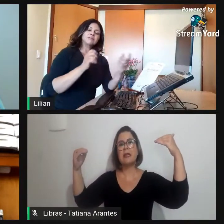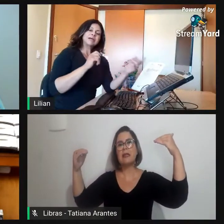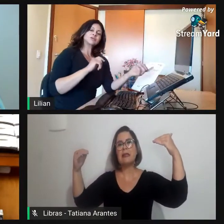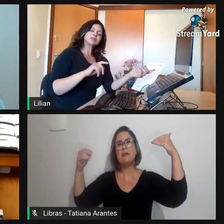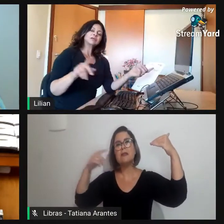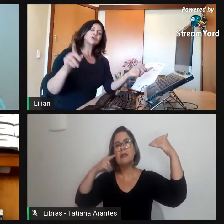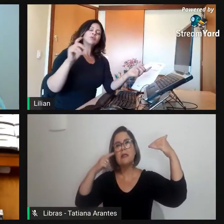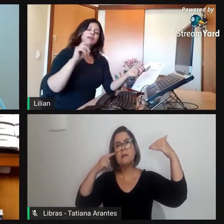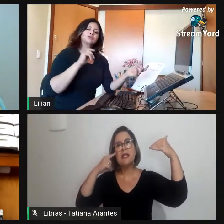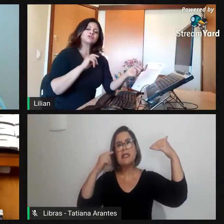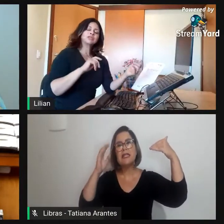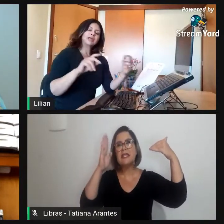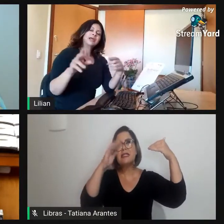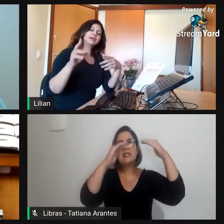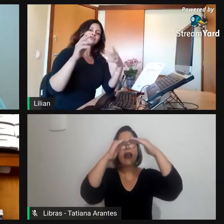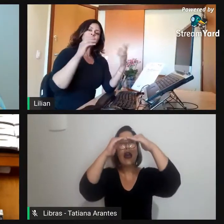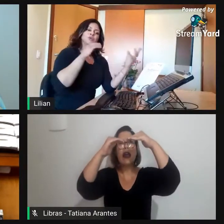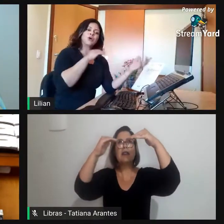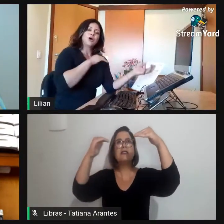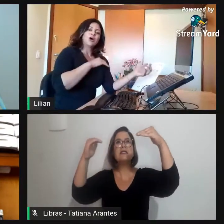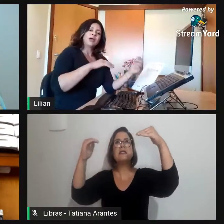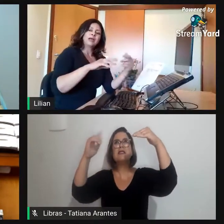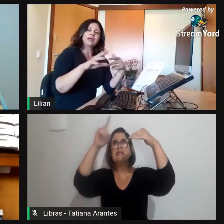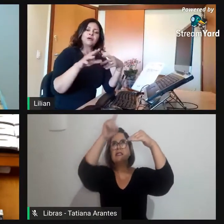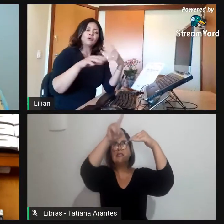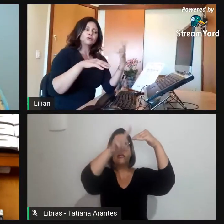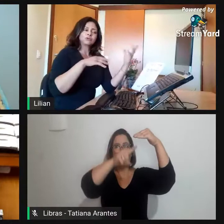né? Mas quando é documento de texto,